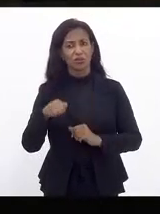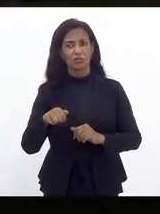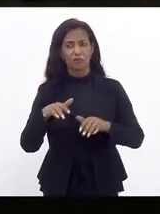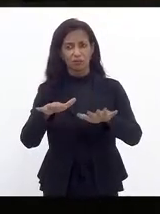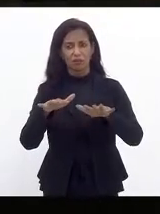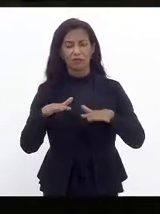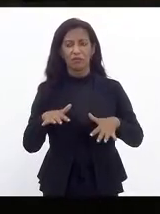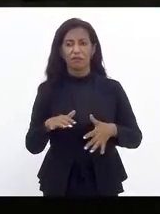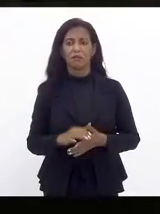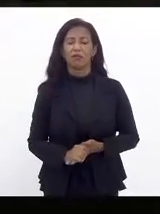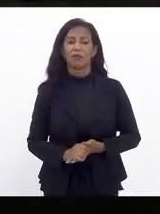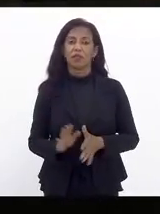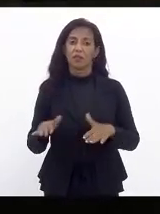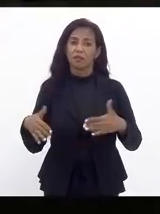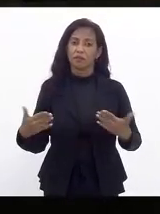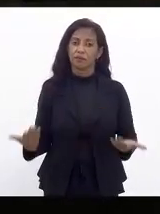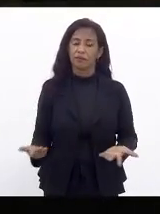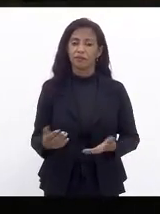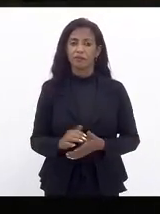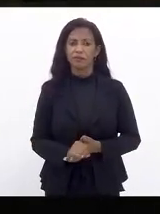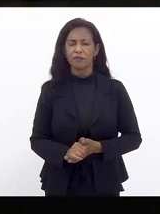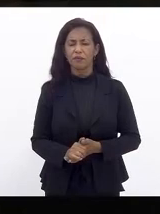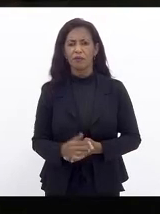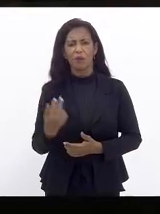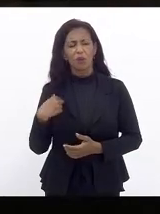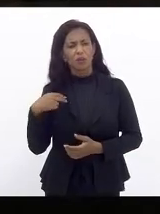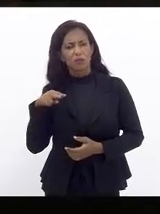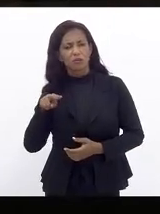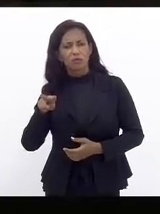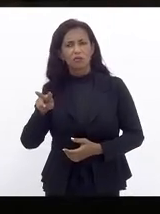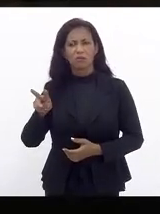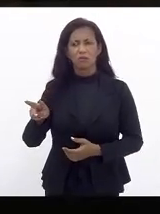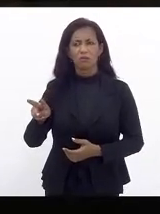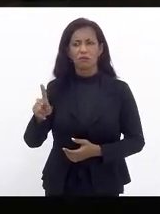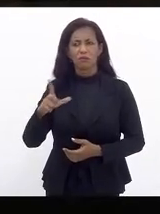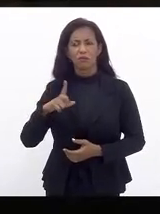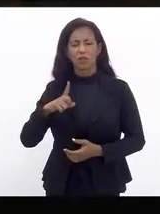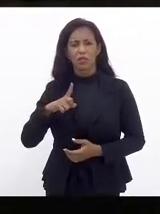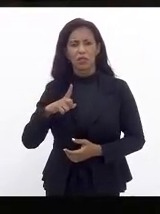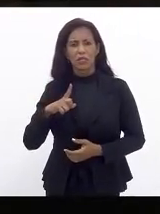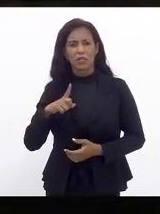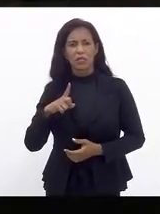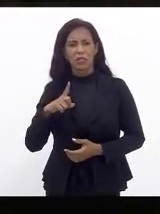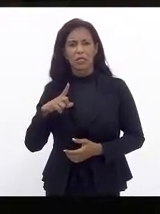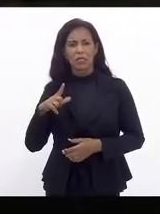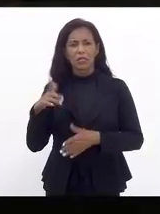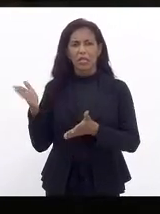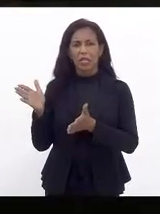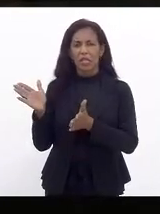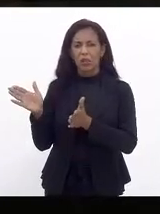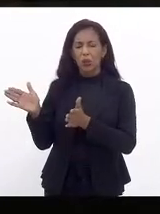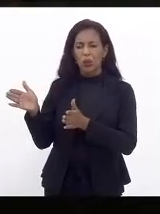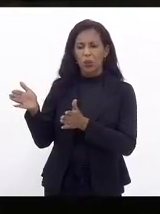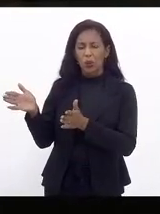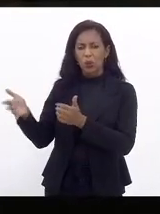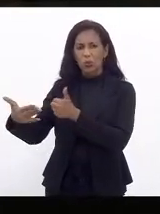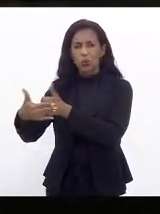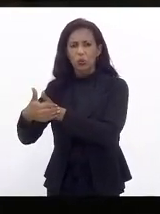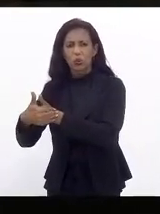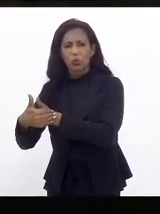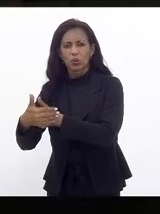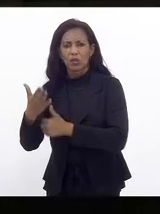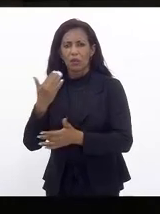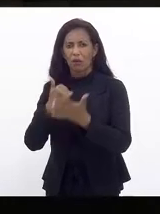plenário. E, é claro, quando a gente olha que há uma maquiagem também sobre os dados relativos à